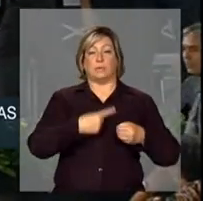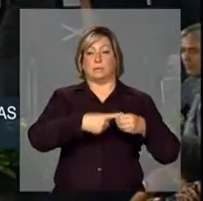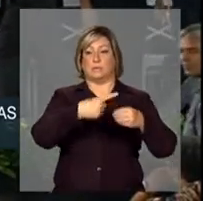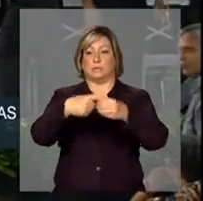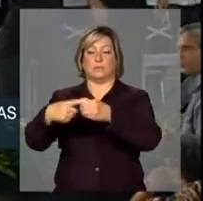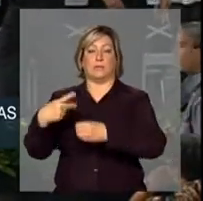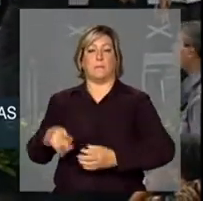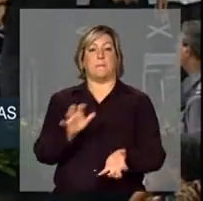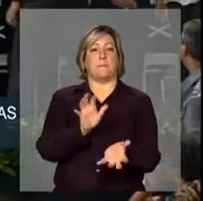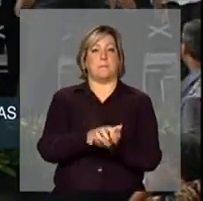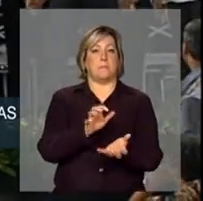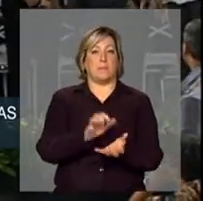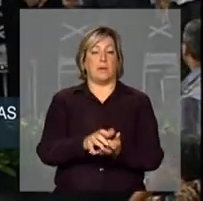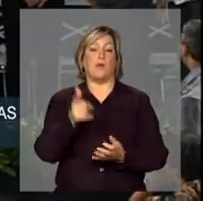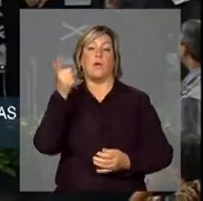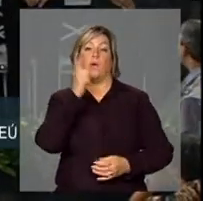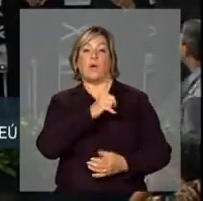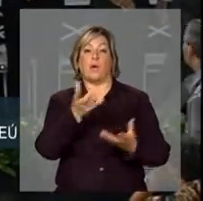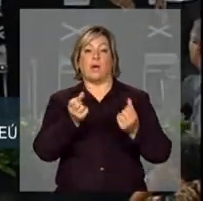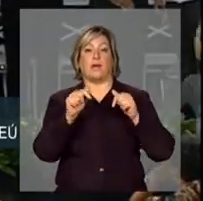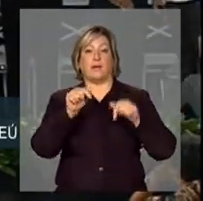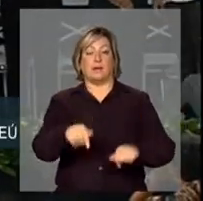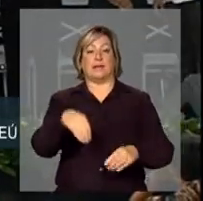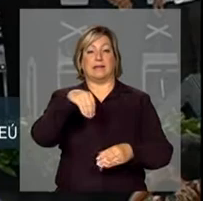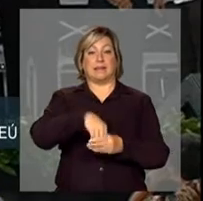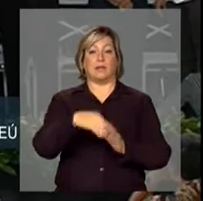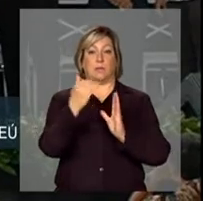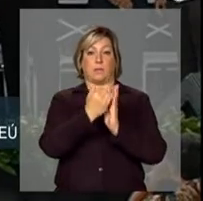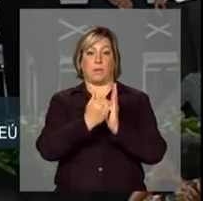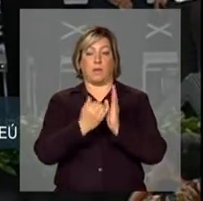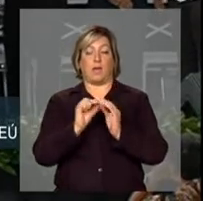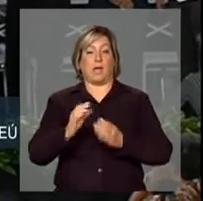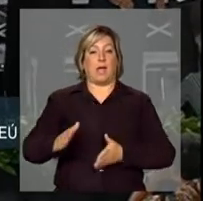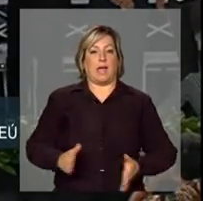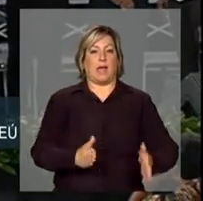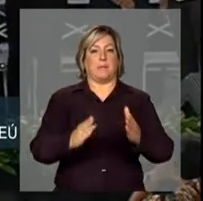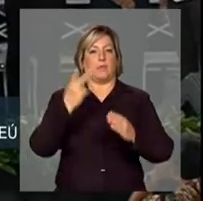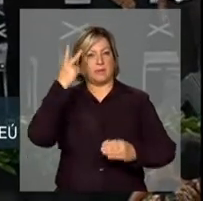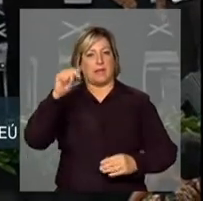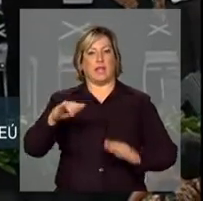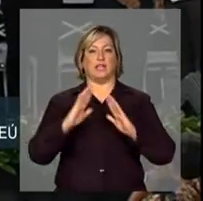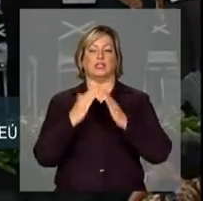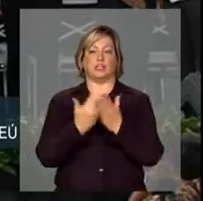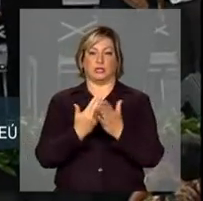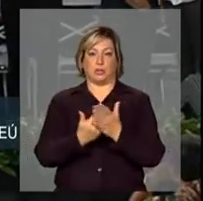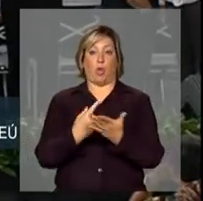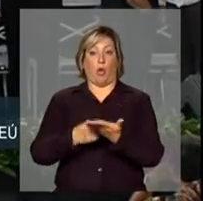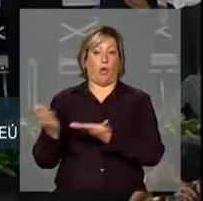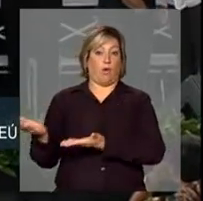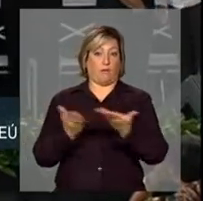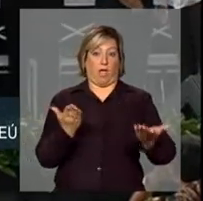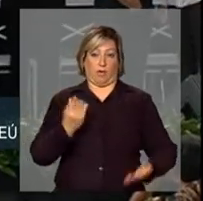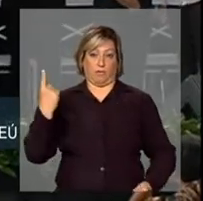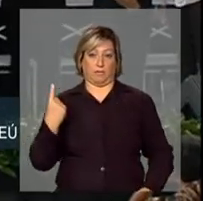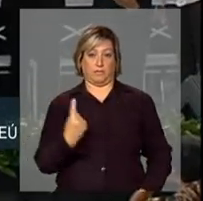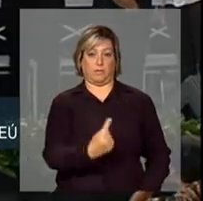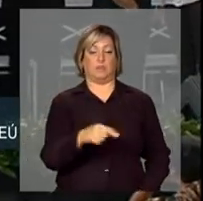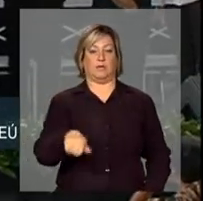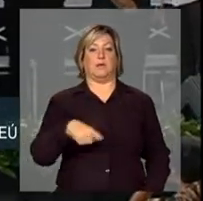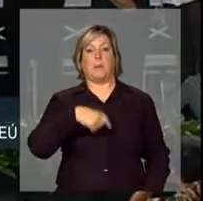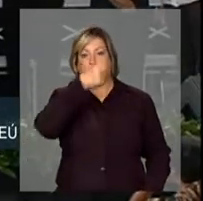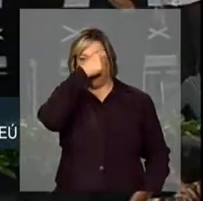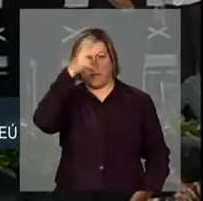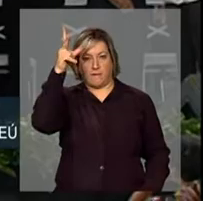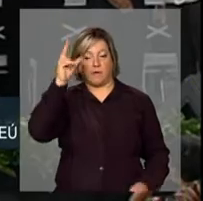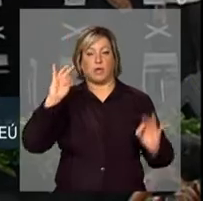Pernambuco contemplados no âmbito do programa Caminho da Escola. Convidamos a subir ao palco os